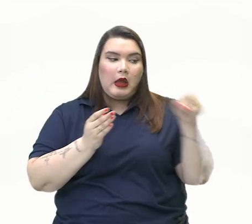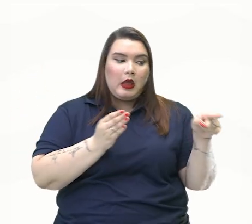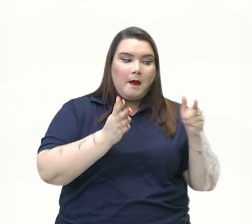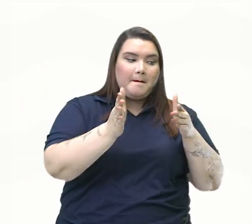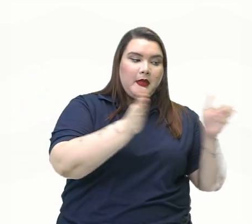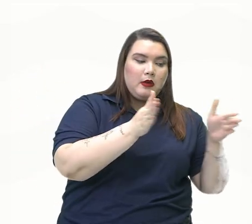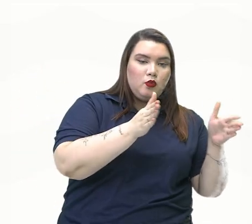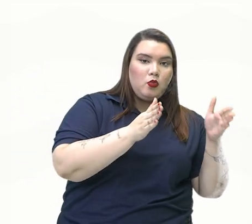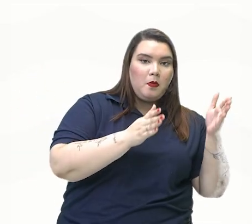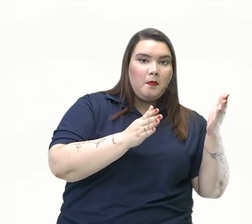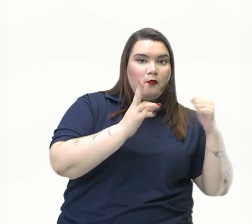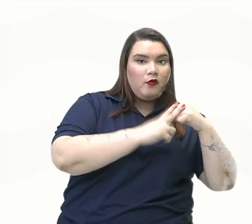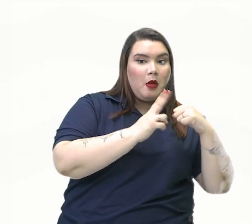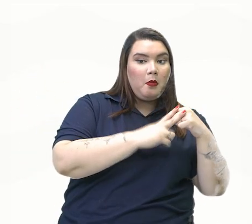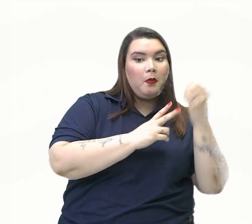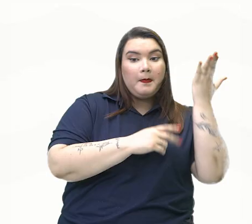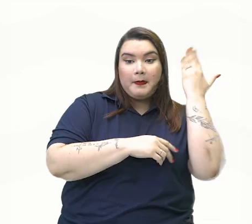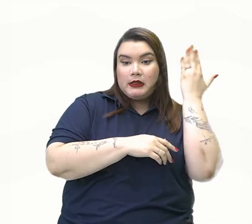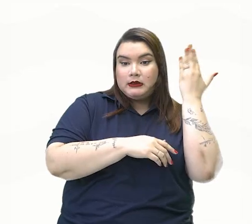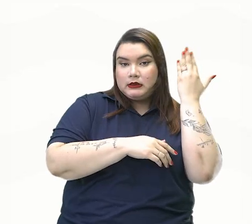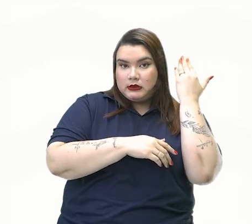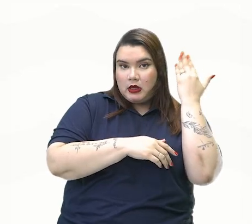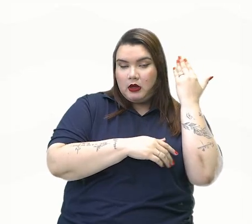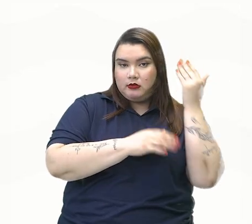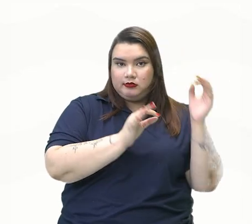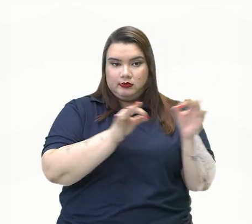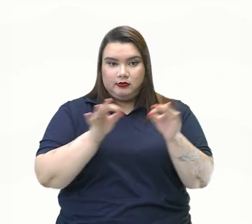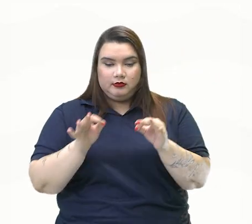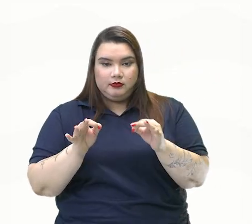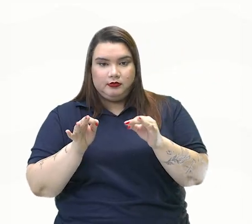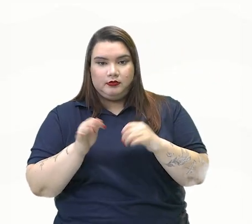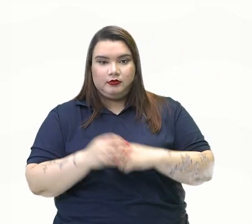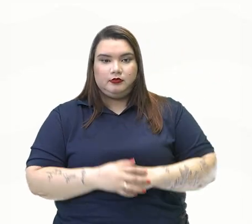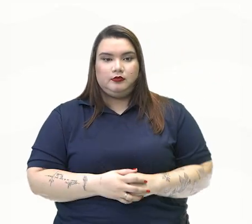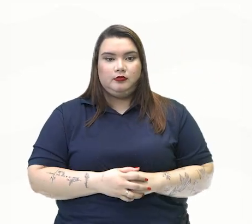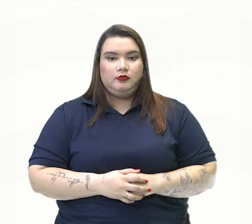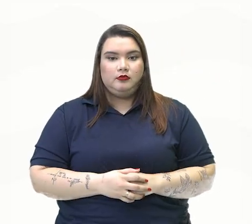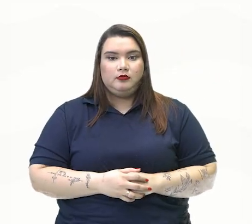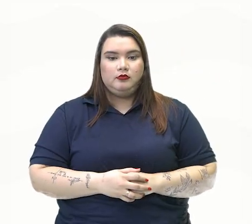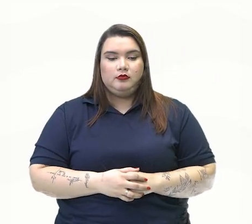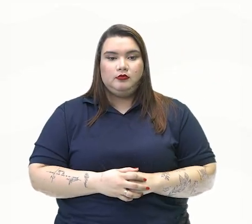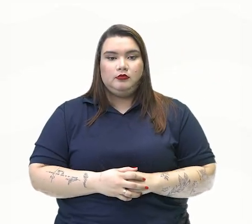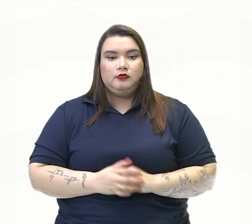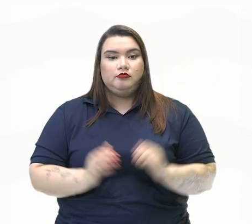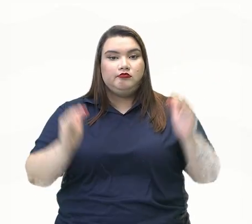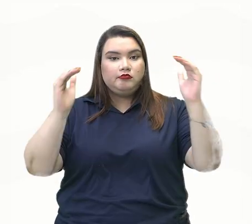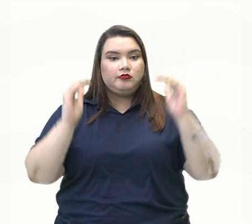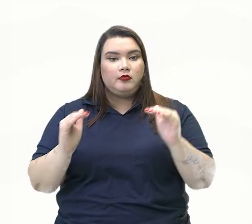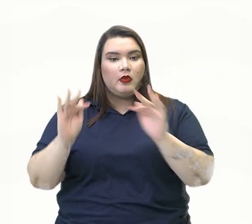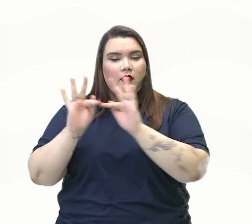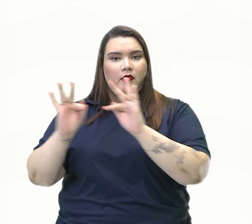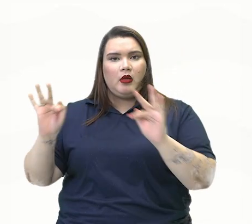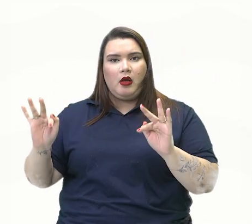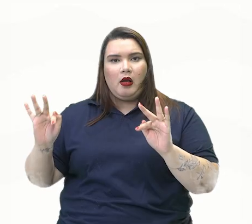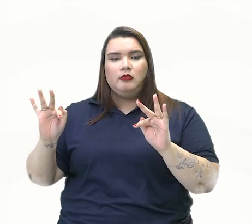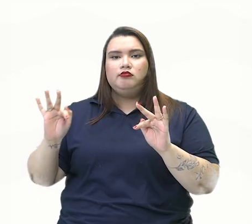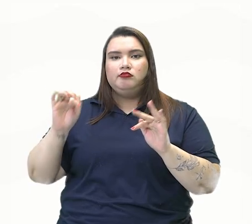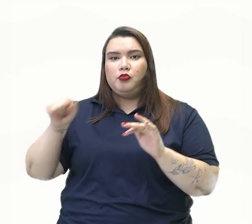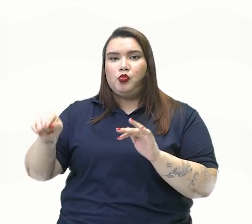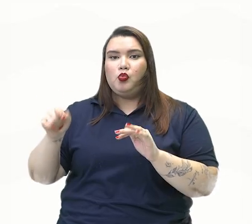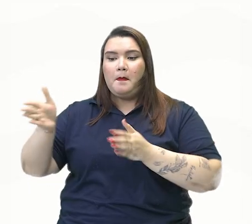exemplo de como o tempo verbal recua. You look tired. Você parece